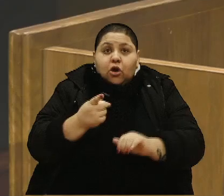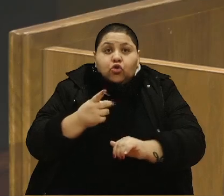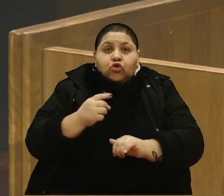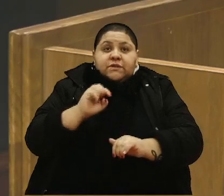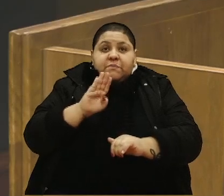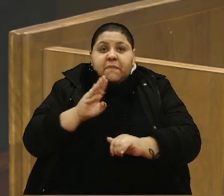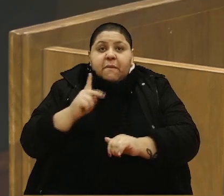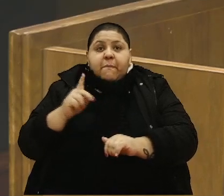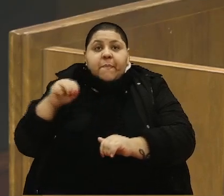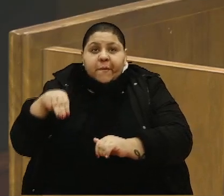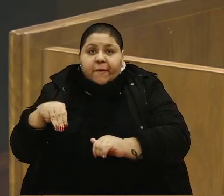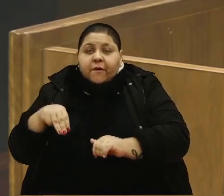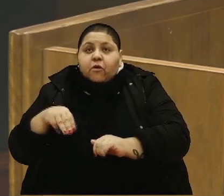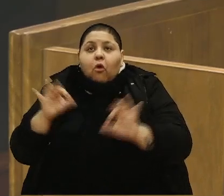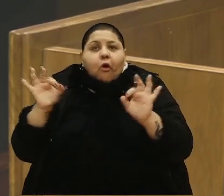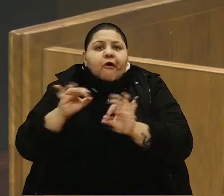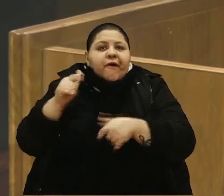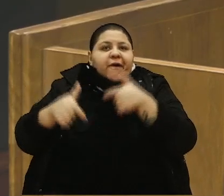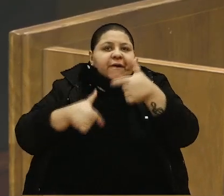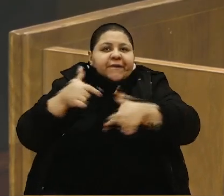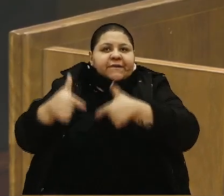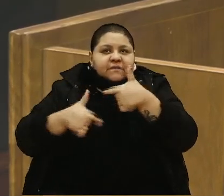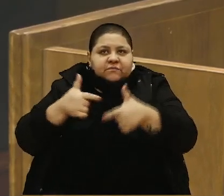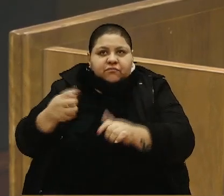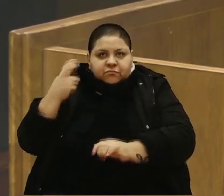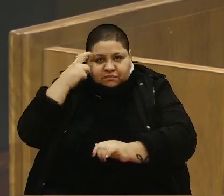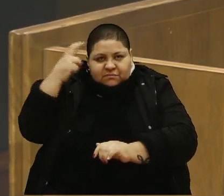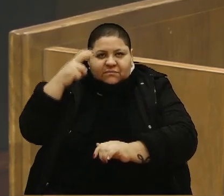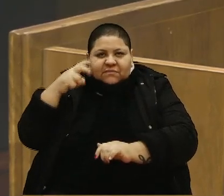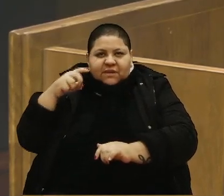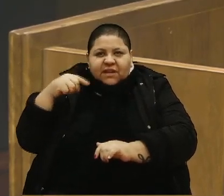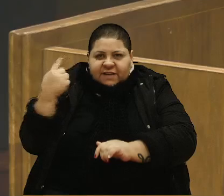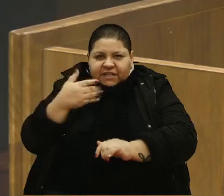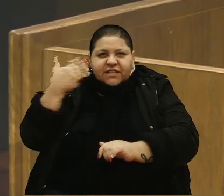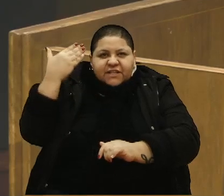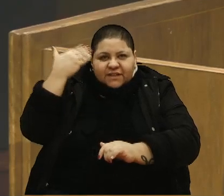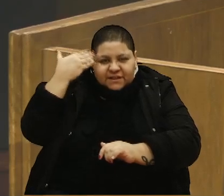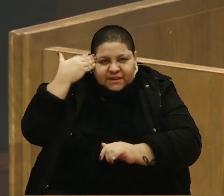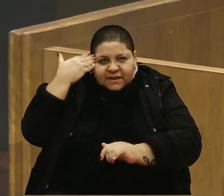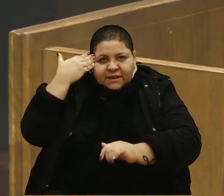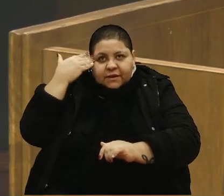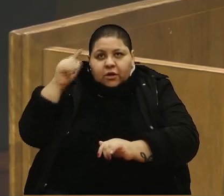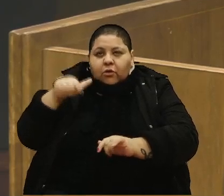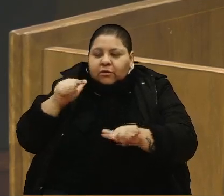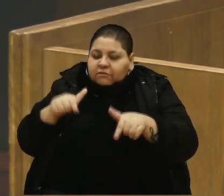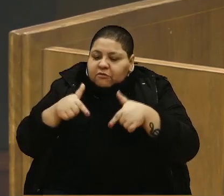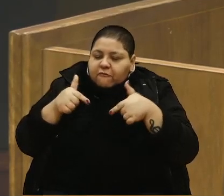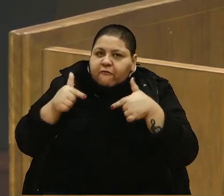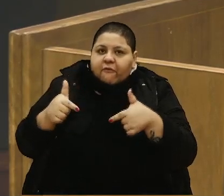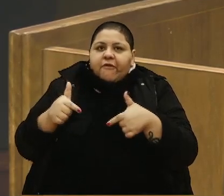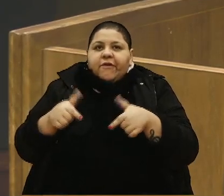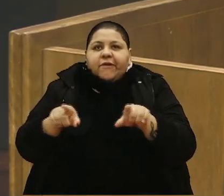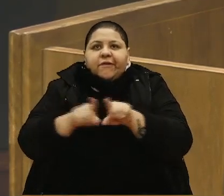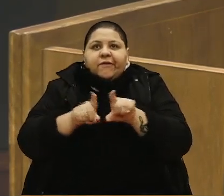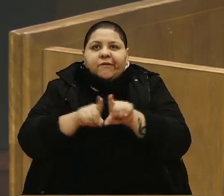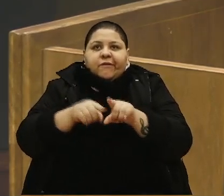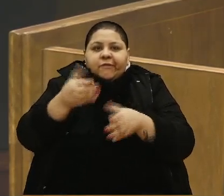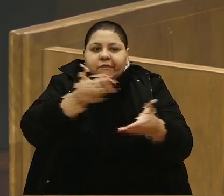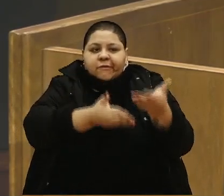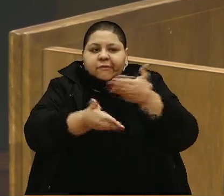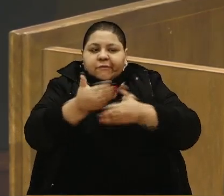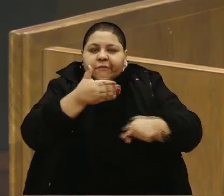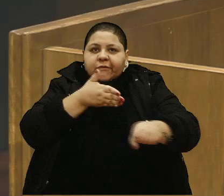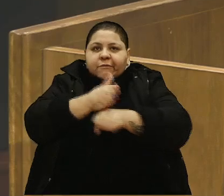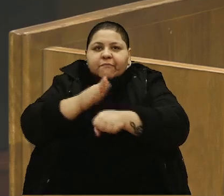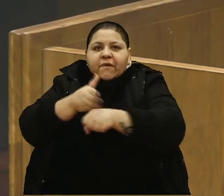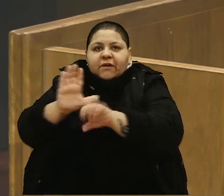serviço. O baita trabalho da nossa inteligência, que a gente sabe aqui nos bastidores, o quanto eles se puxam, né, e articulam ali ou participam de